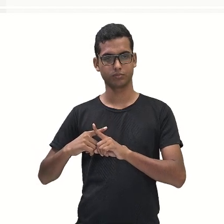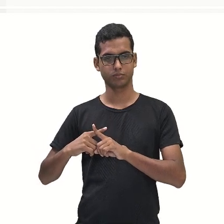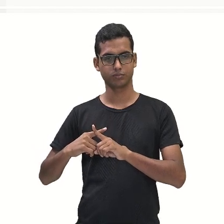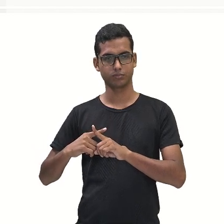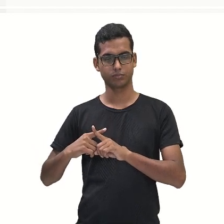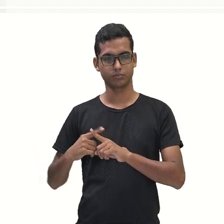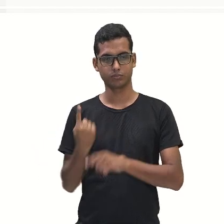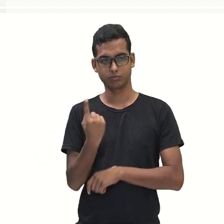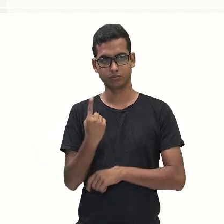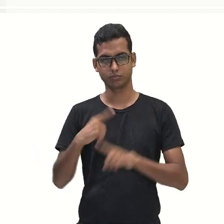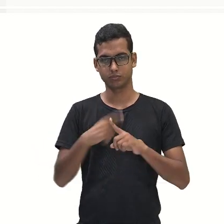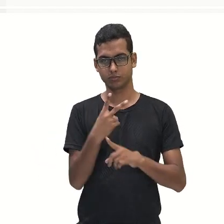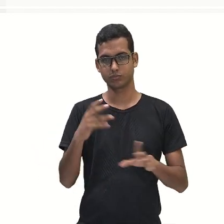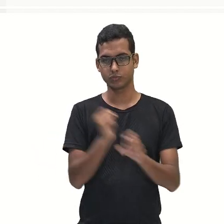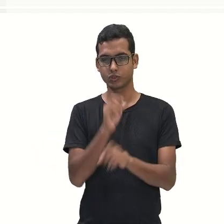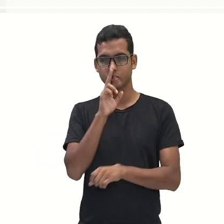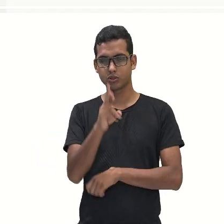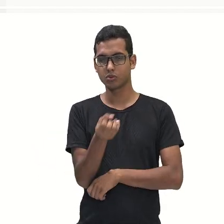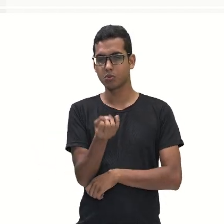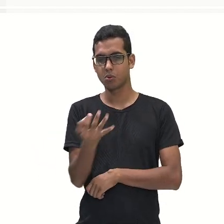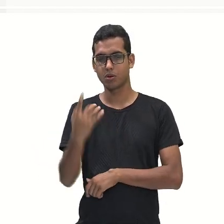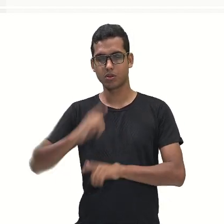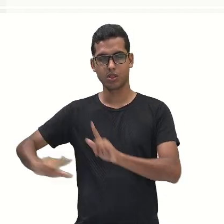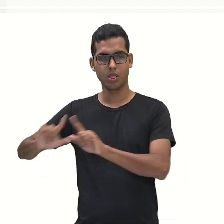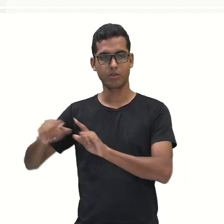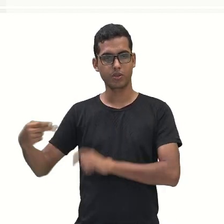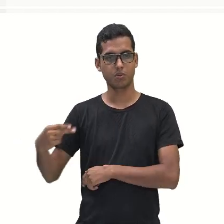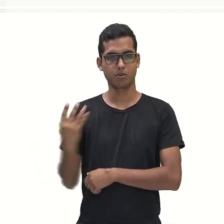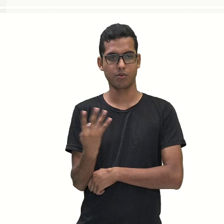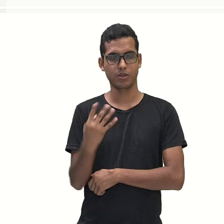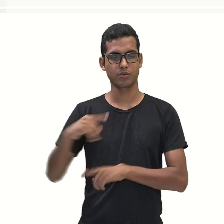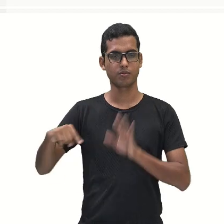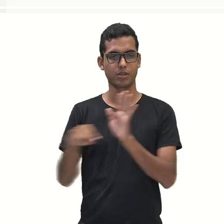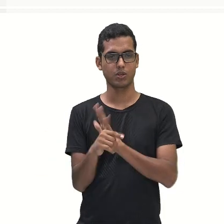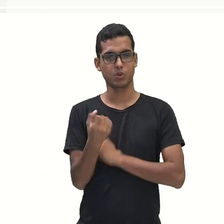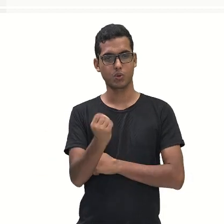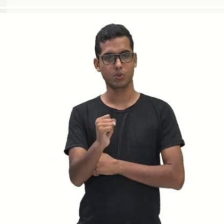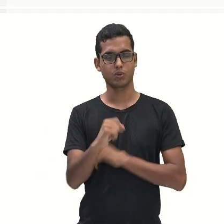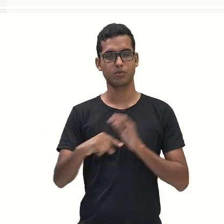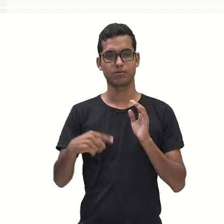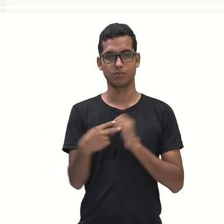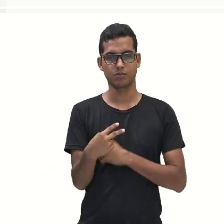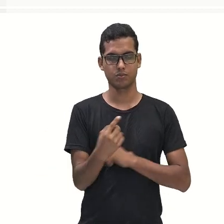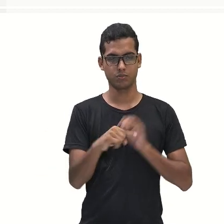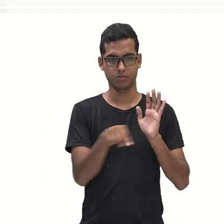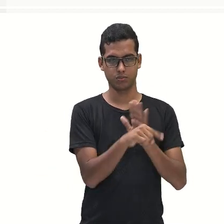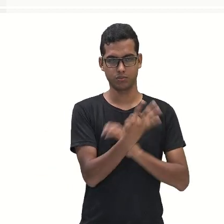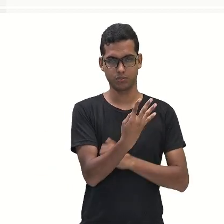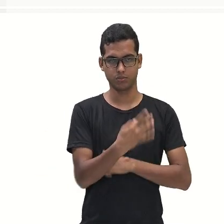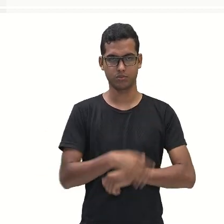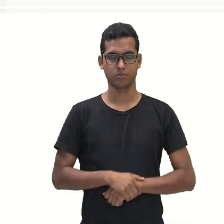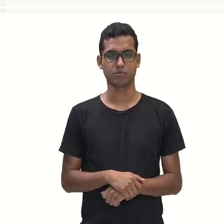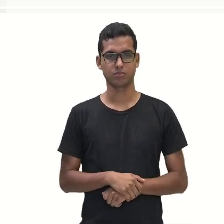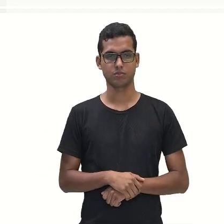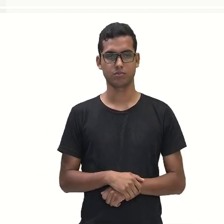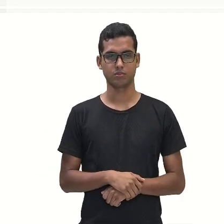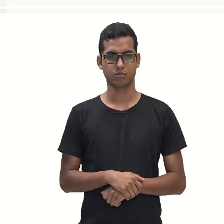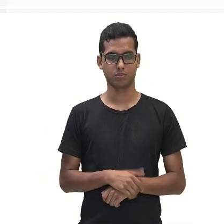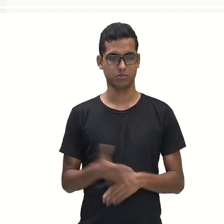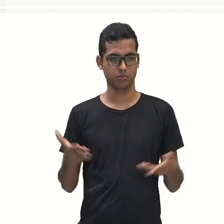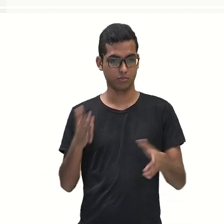nosso delta é negativo 4. Tá? E quando a gente